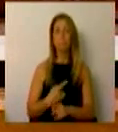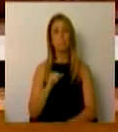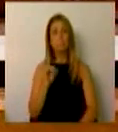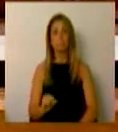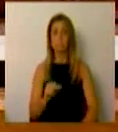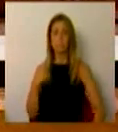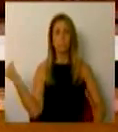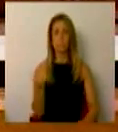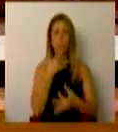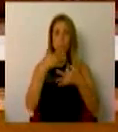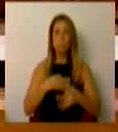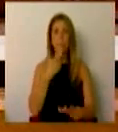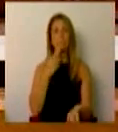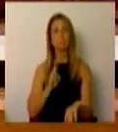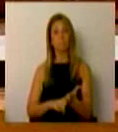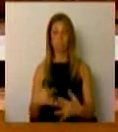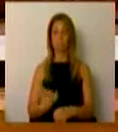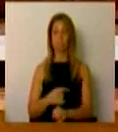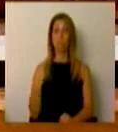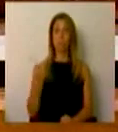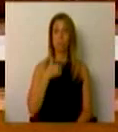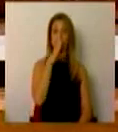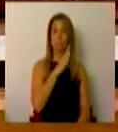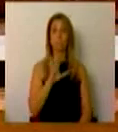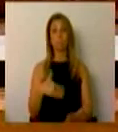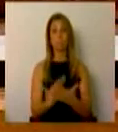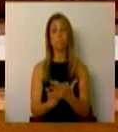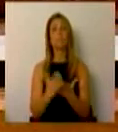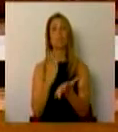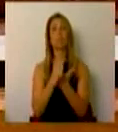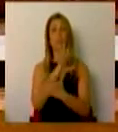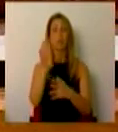para todos, que é a tarefa nossa concretizar a escola inclusiva.